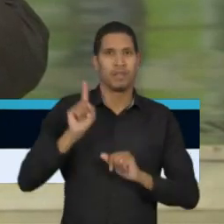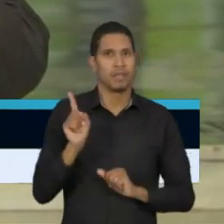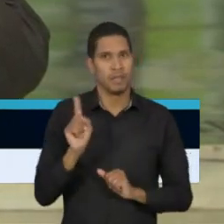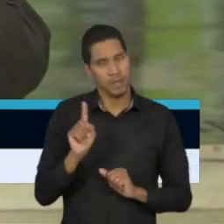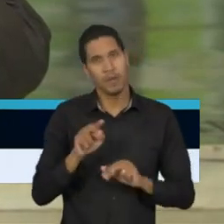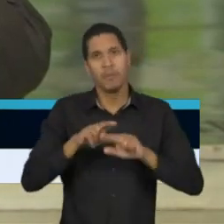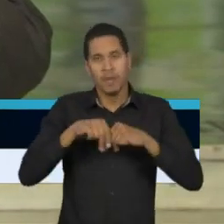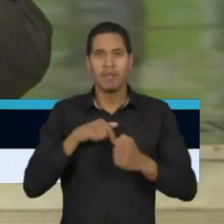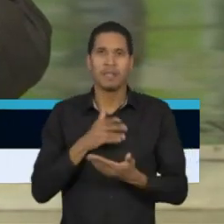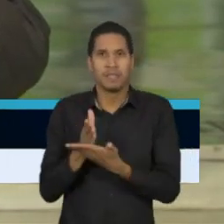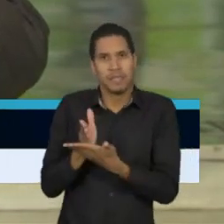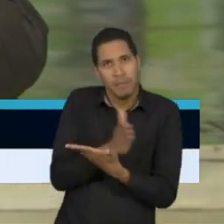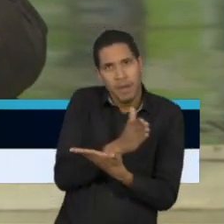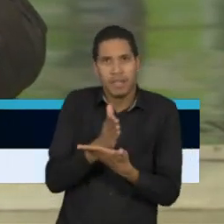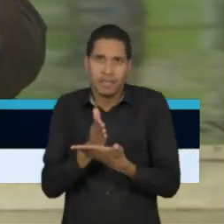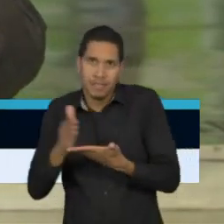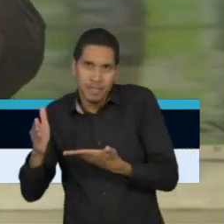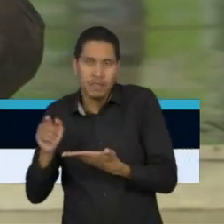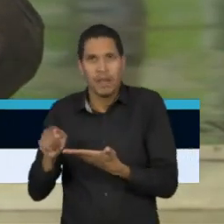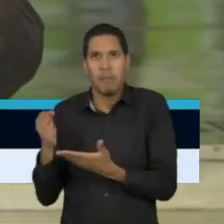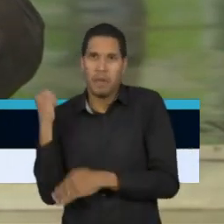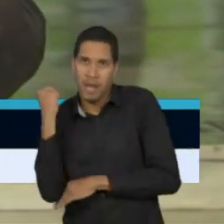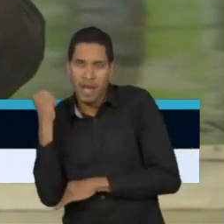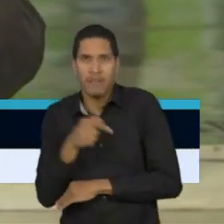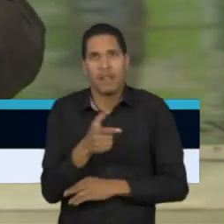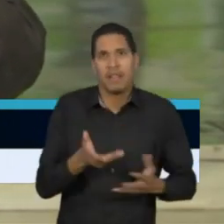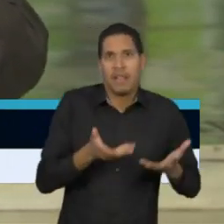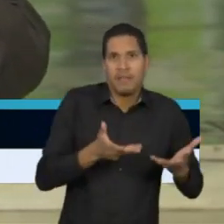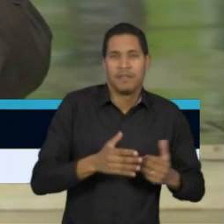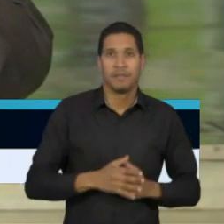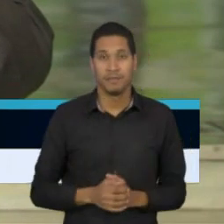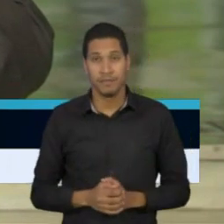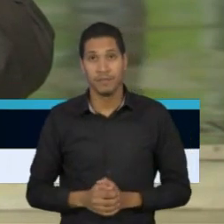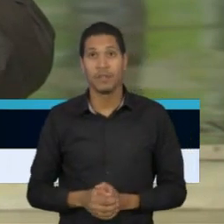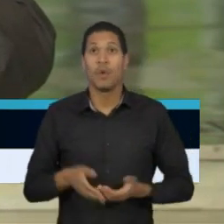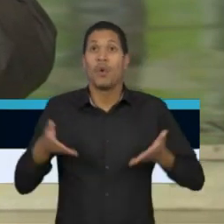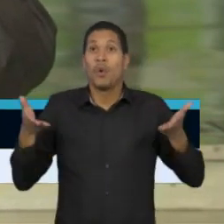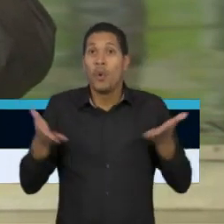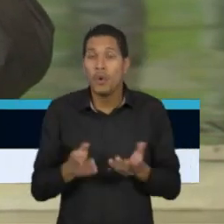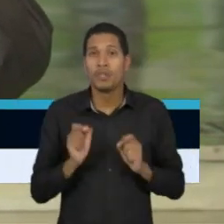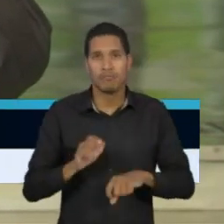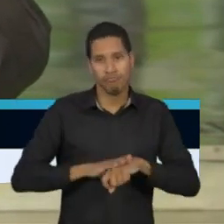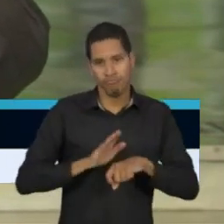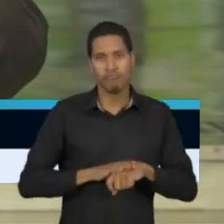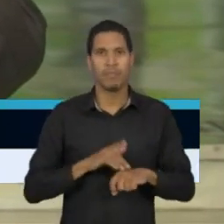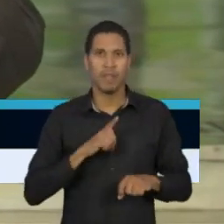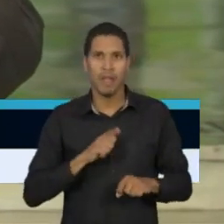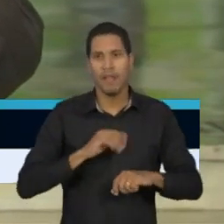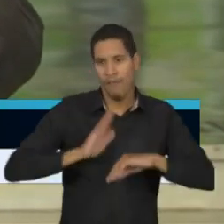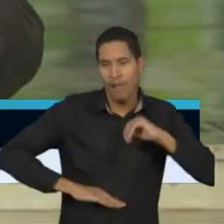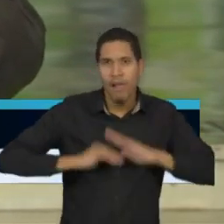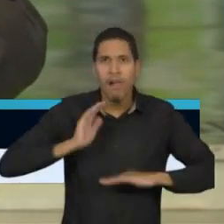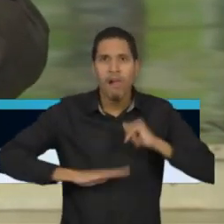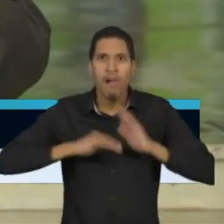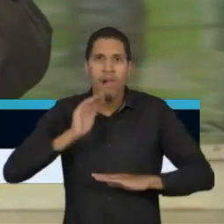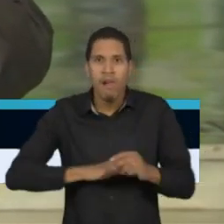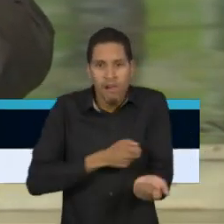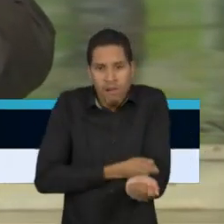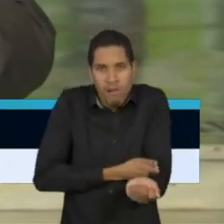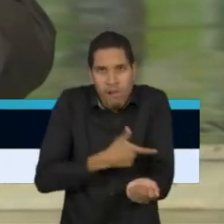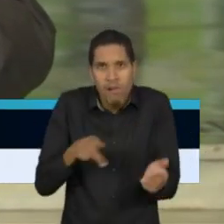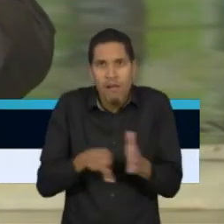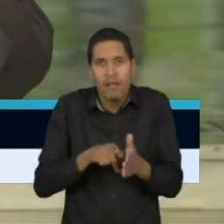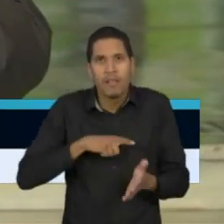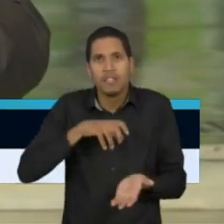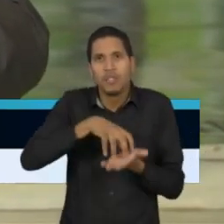dessa separação. Hoje nós temos uma capacidade de produção de exames do Instituto Adolfo